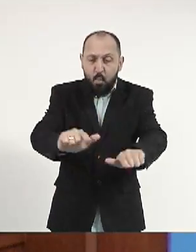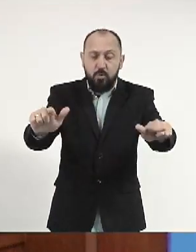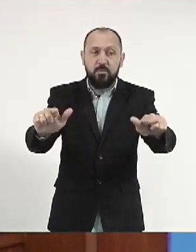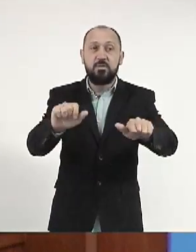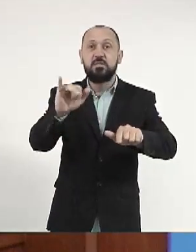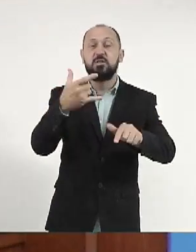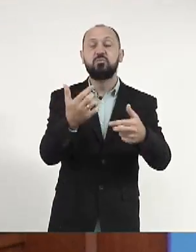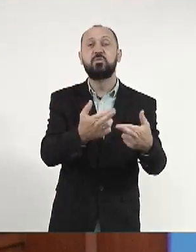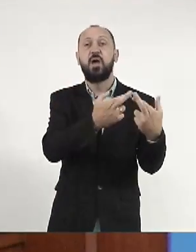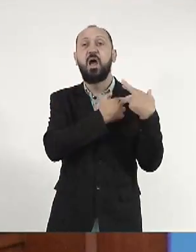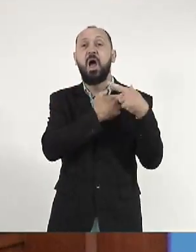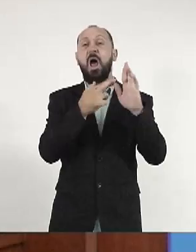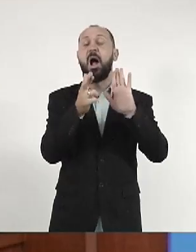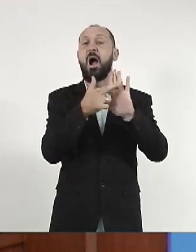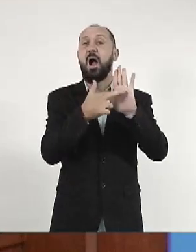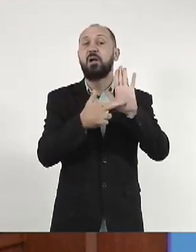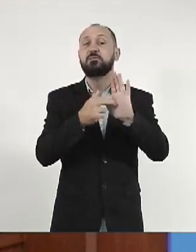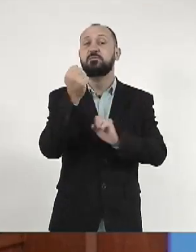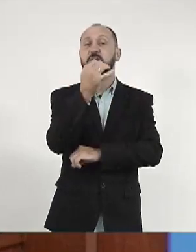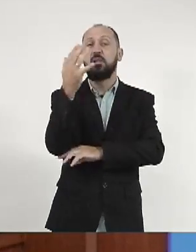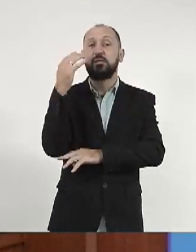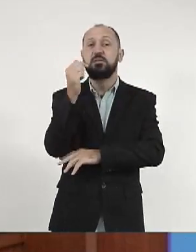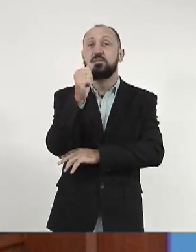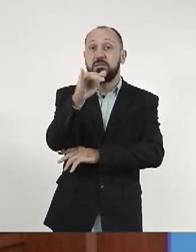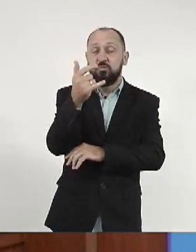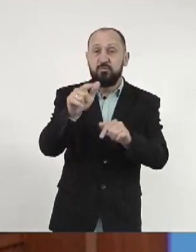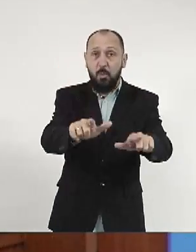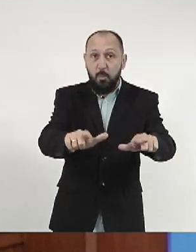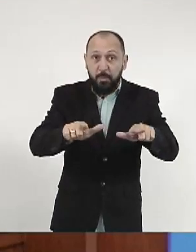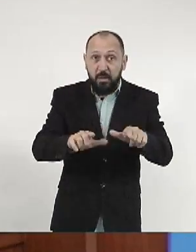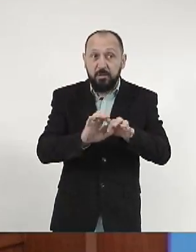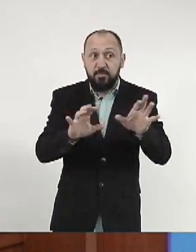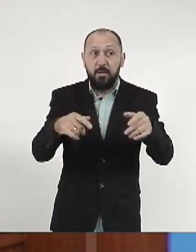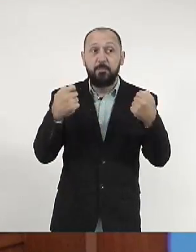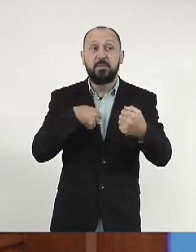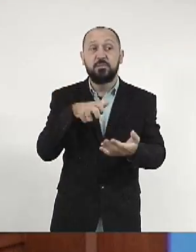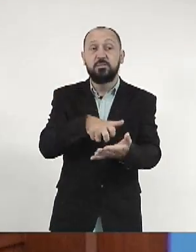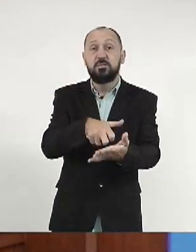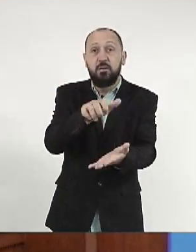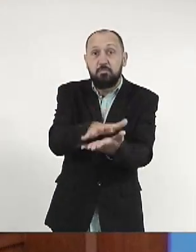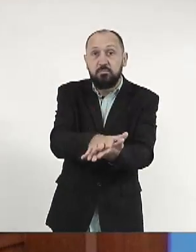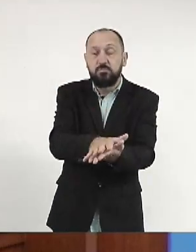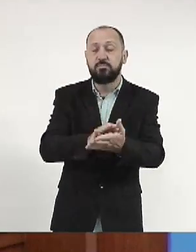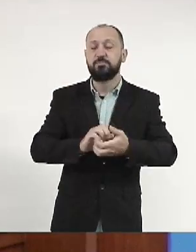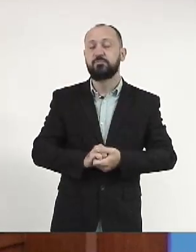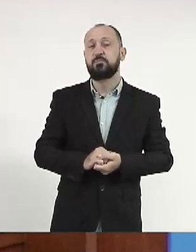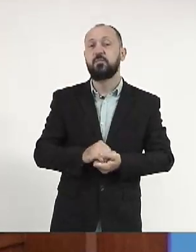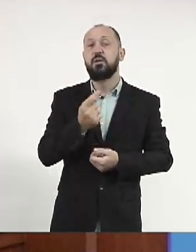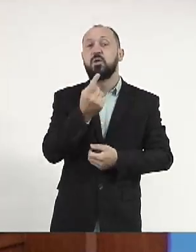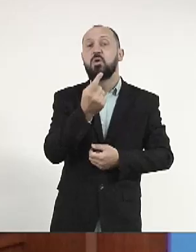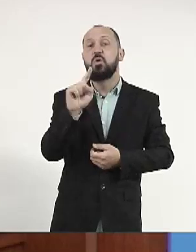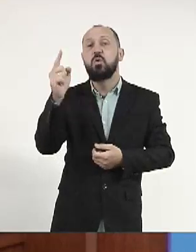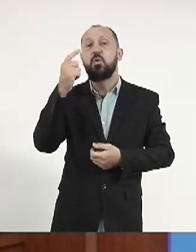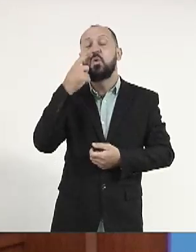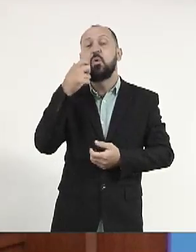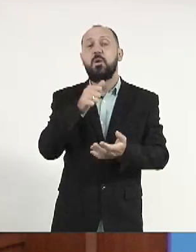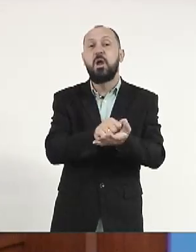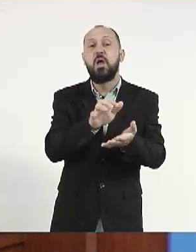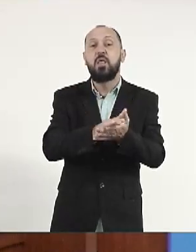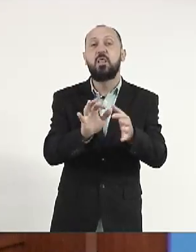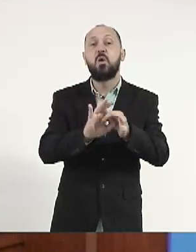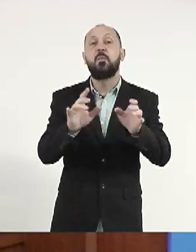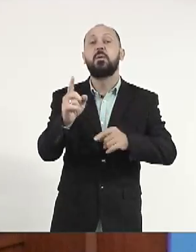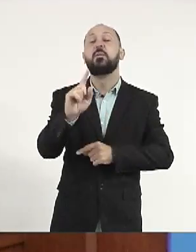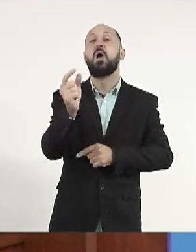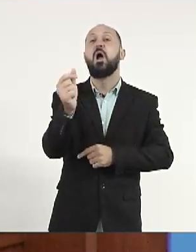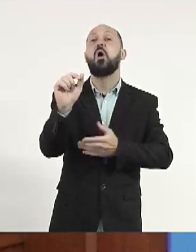sem respeitar as normas ambientais, sem licença ambiental, tinha que ser punido. E uma das punições é não permitir